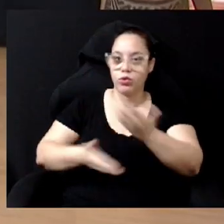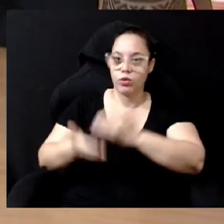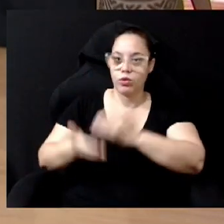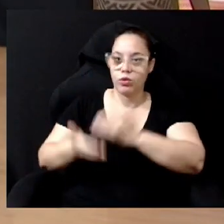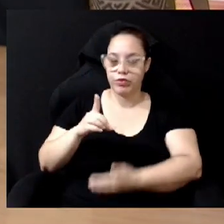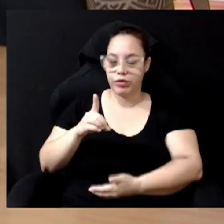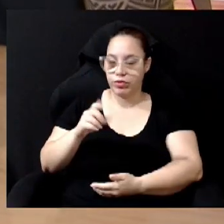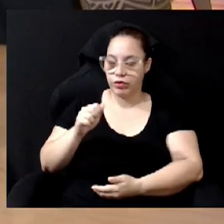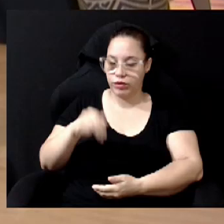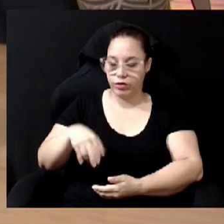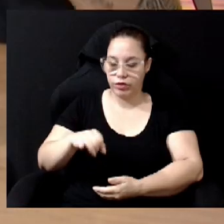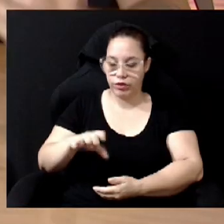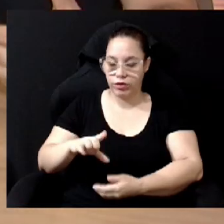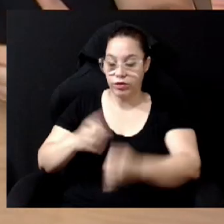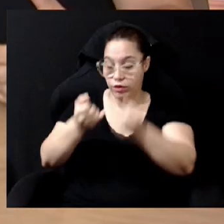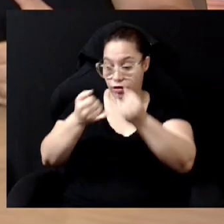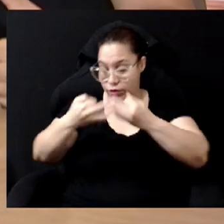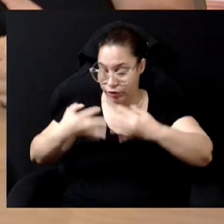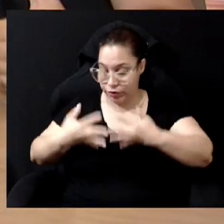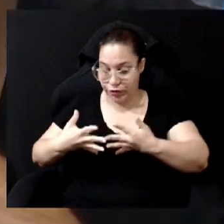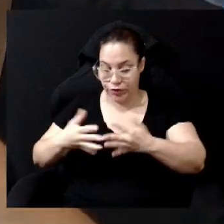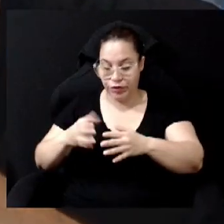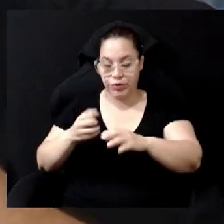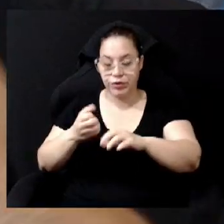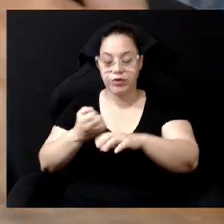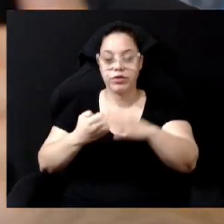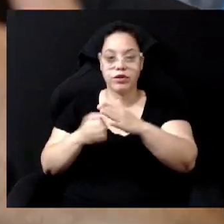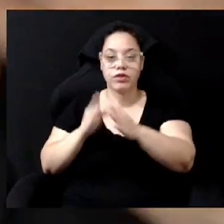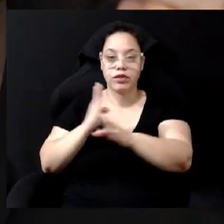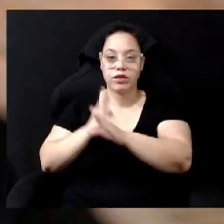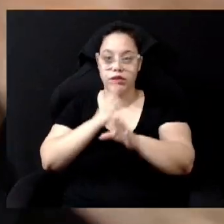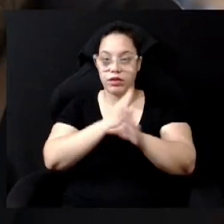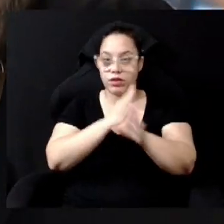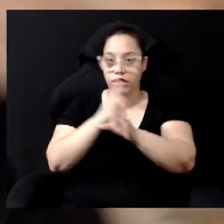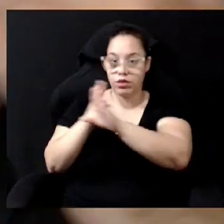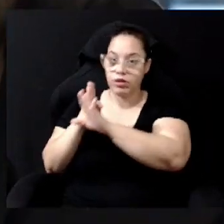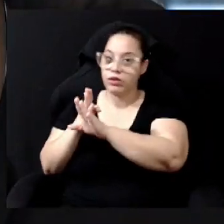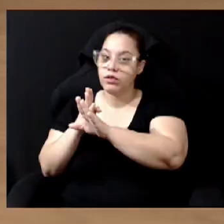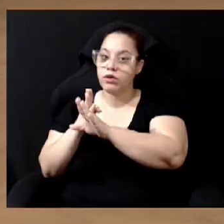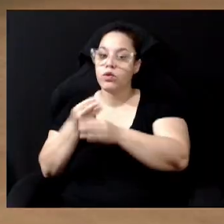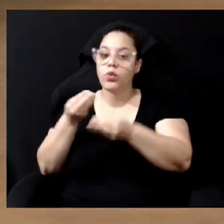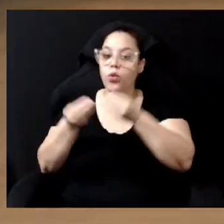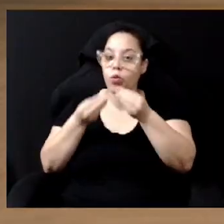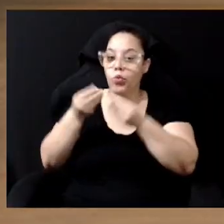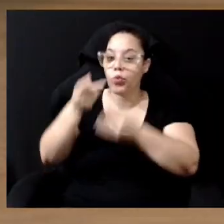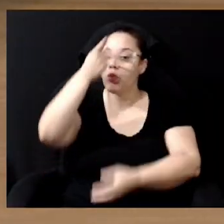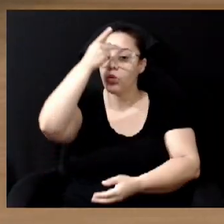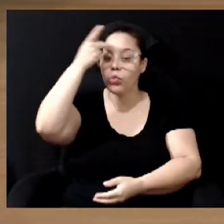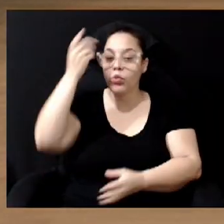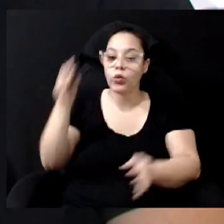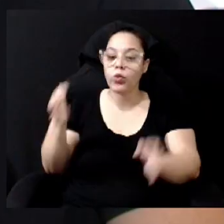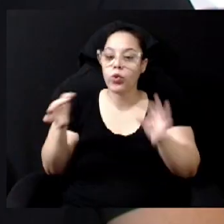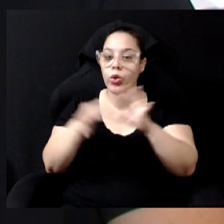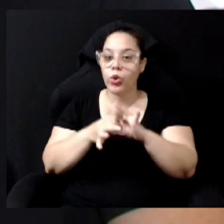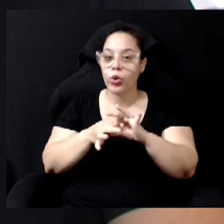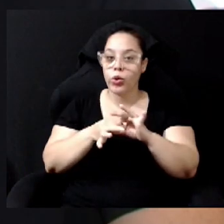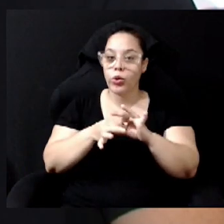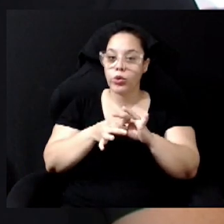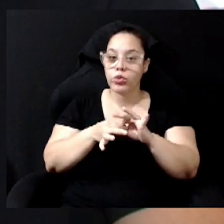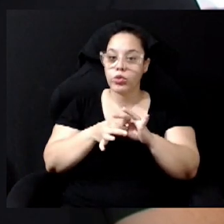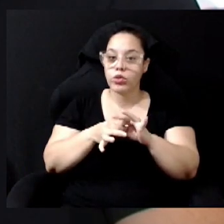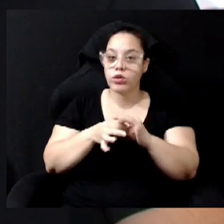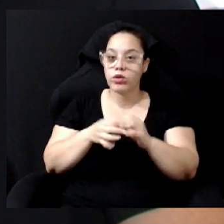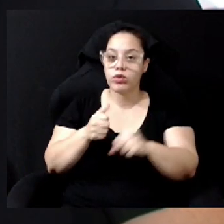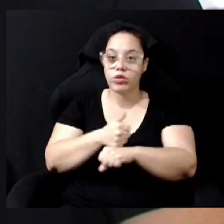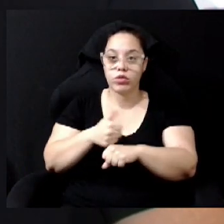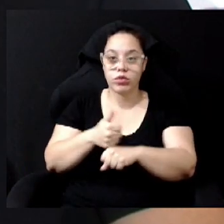ainda explica como as empresas fazem para encontrar os outliers e também como as pessoas podem se encaixar nesse perfil profissional. Você não